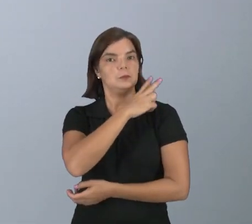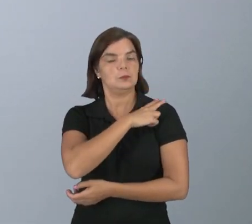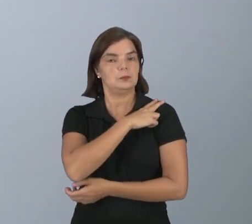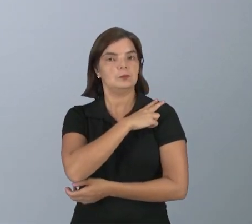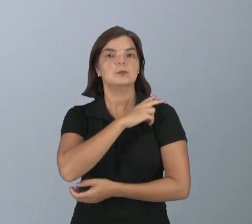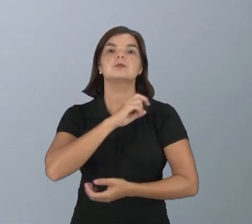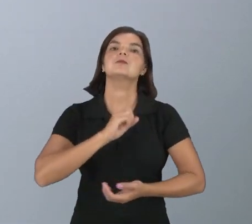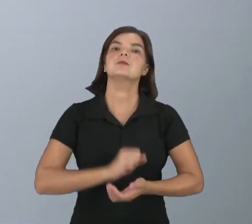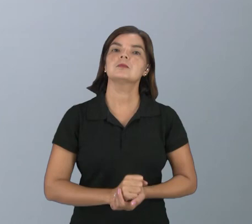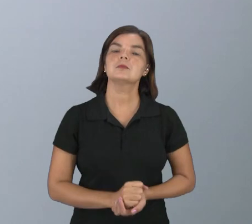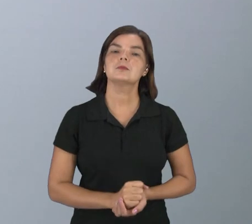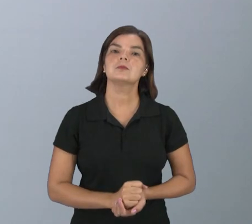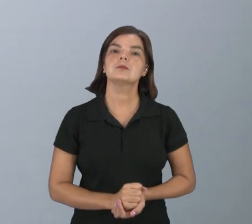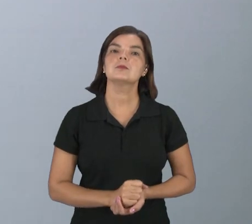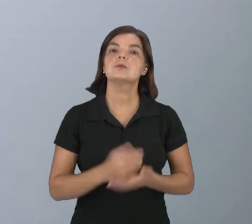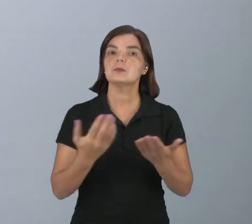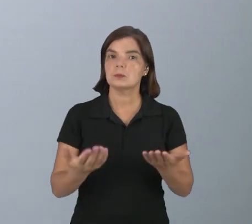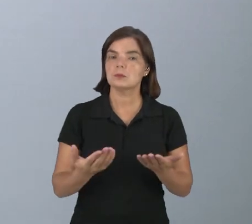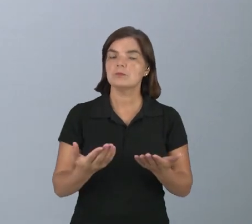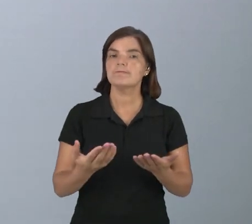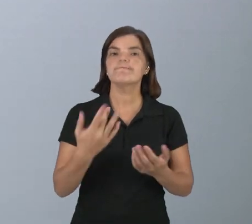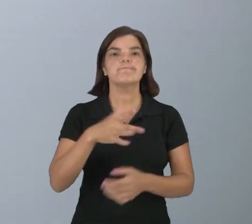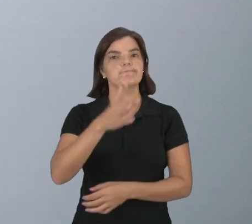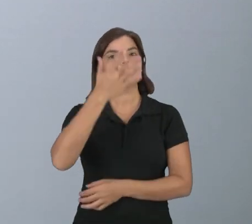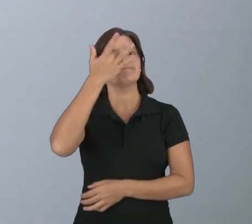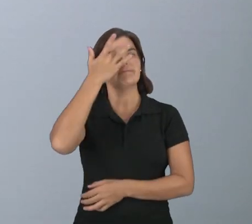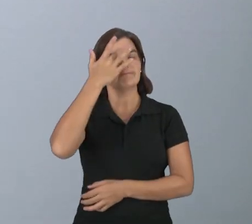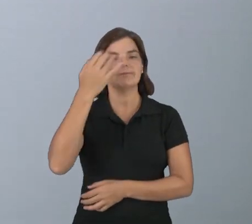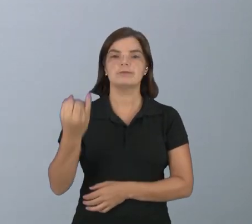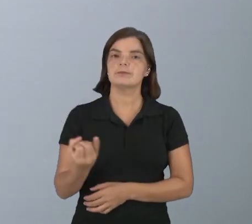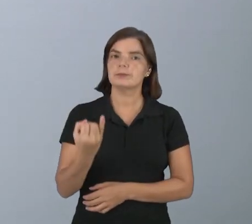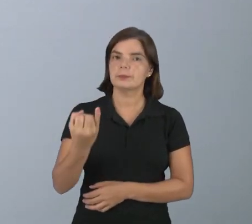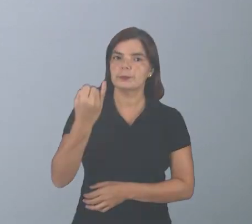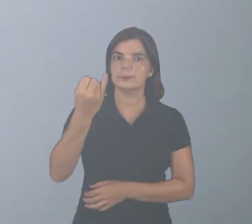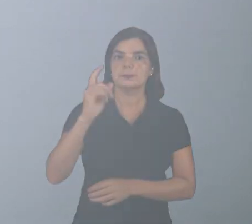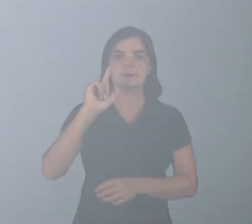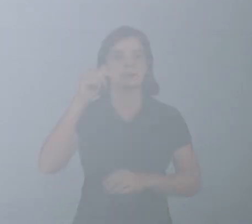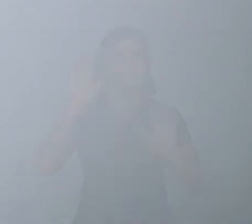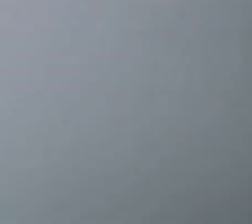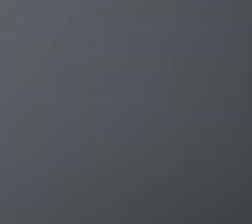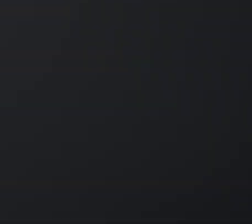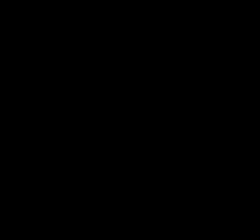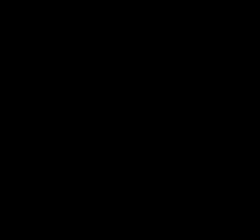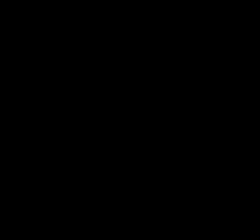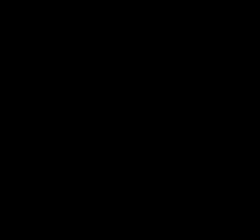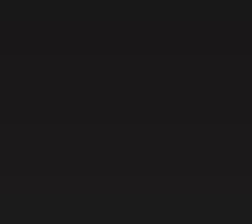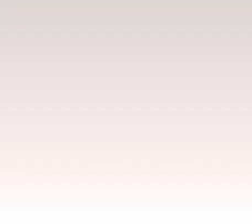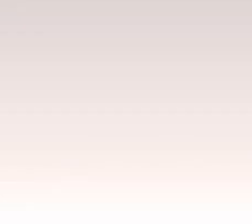série, né? Com isso aí bem fundamentado. Até a próxima.